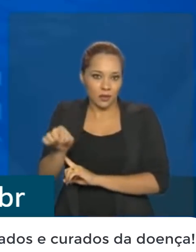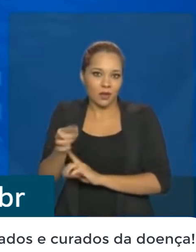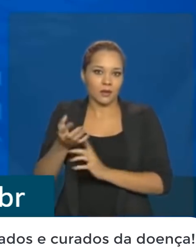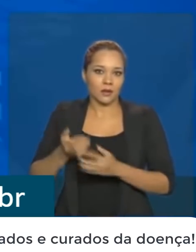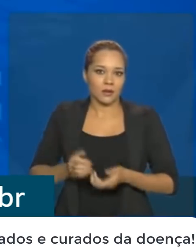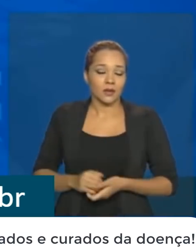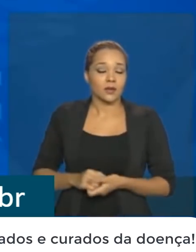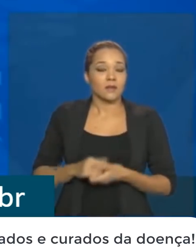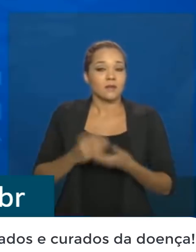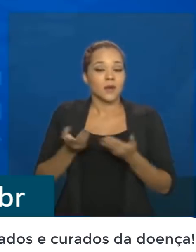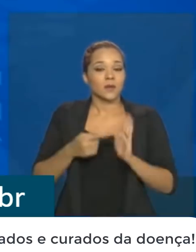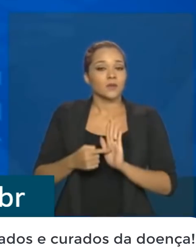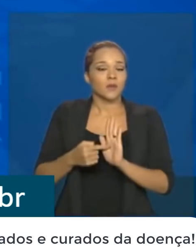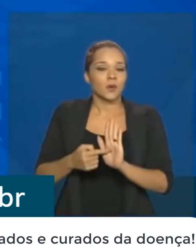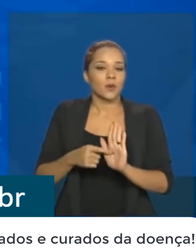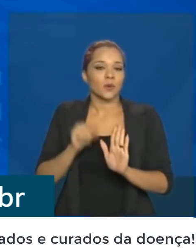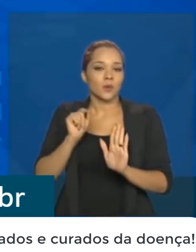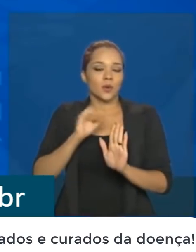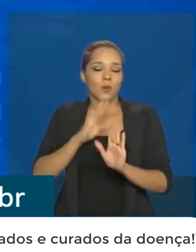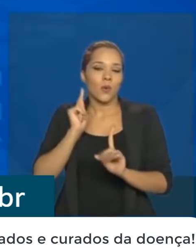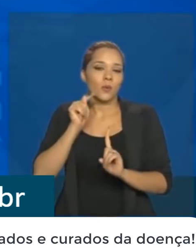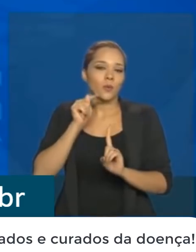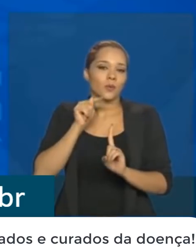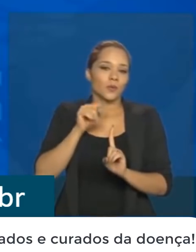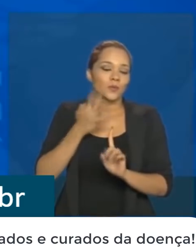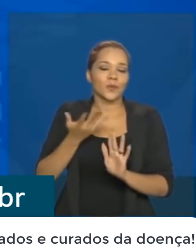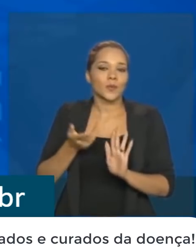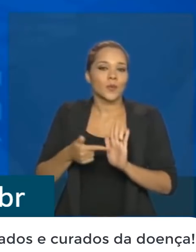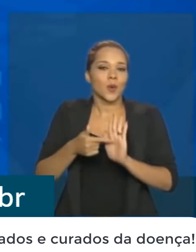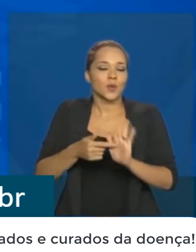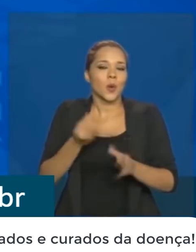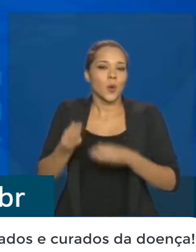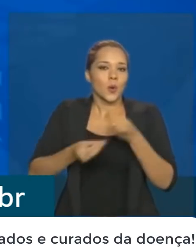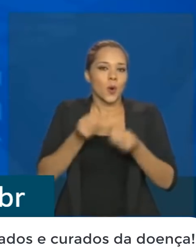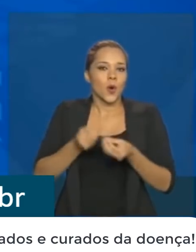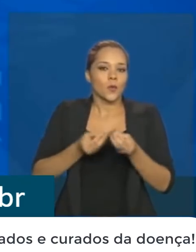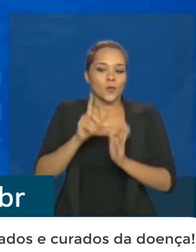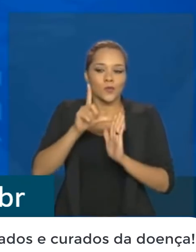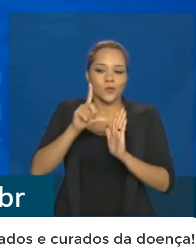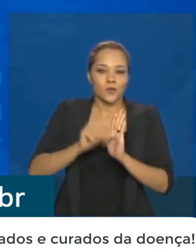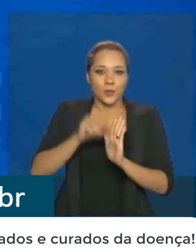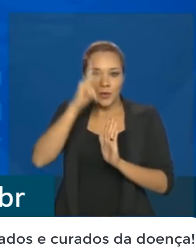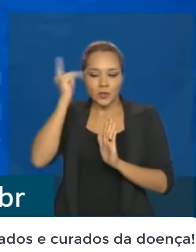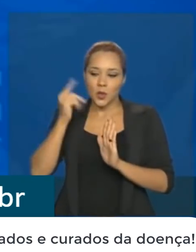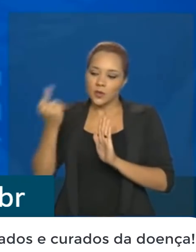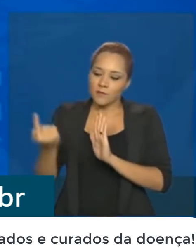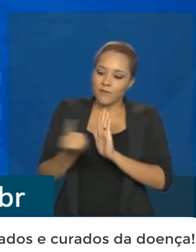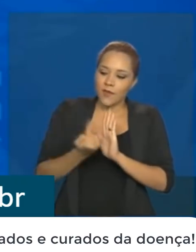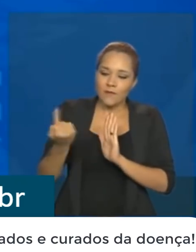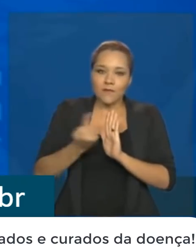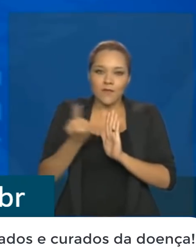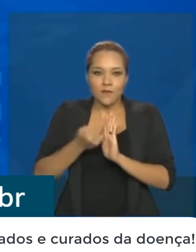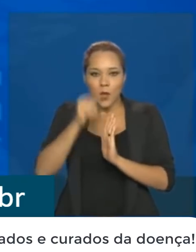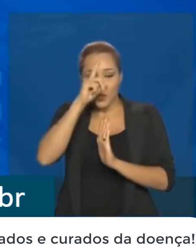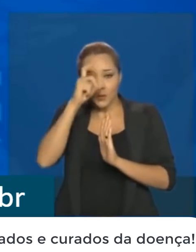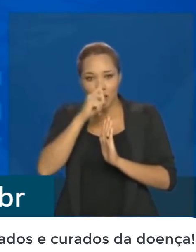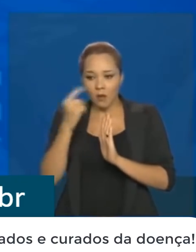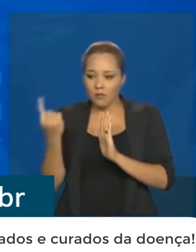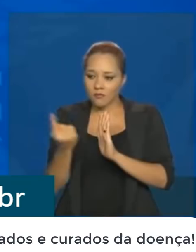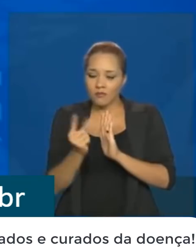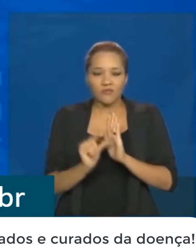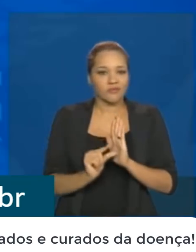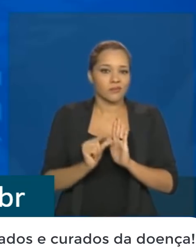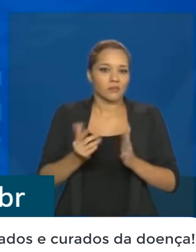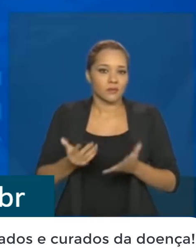isso mostra claramente, objetivamente, como reduziu o número de atendimentos dos nossos hospitais. Então é isso.